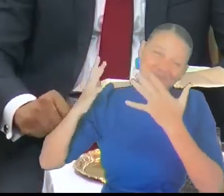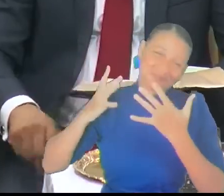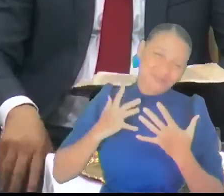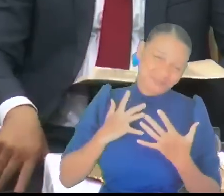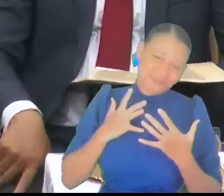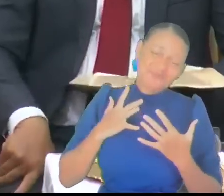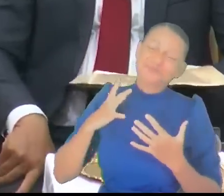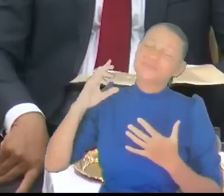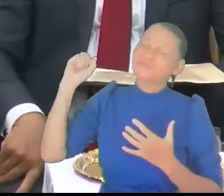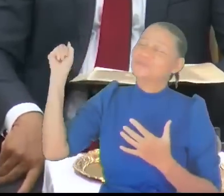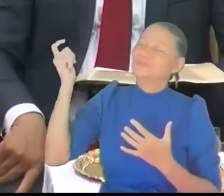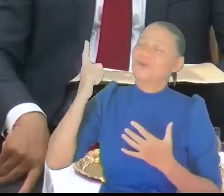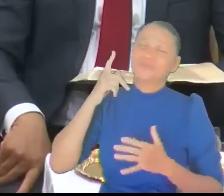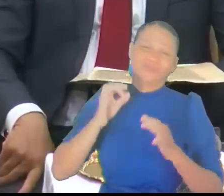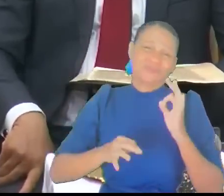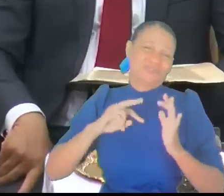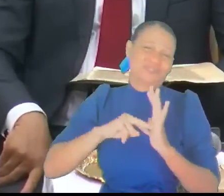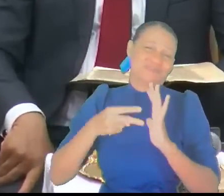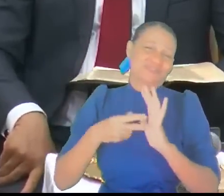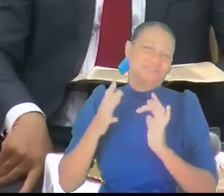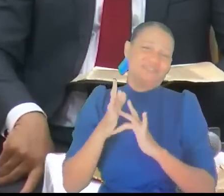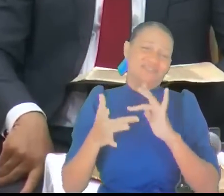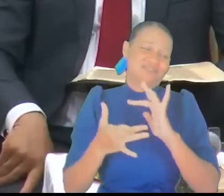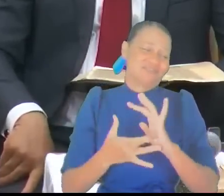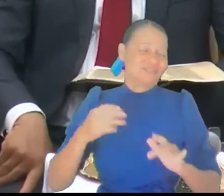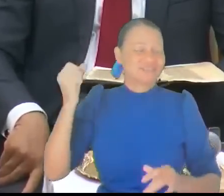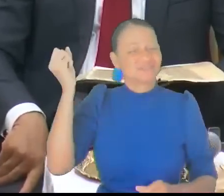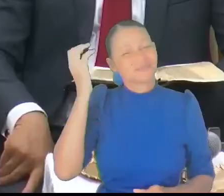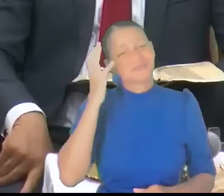Oh, glória à graça de Jesus Cristo.